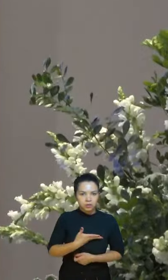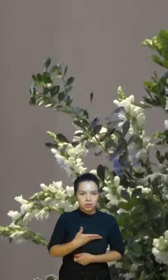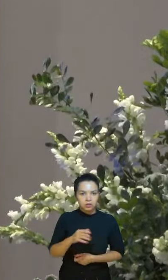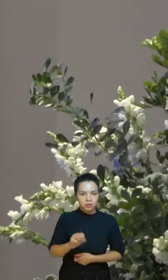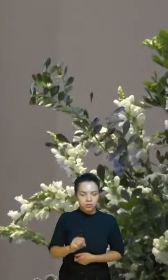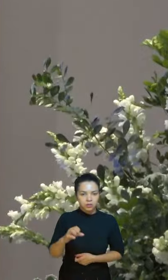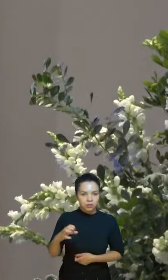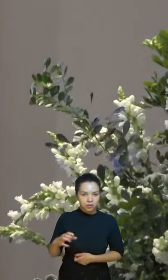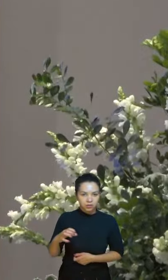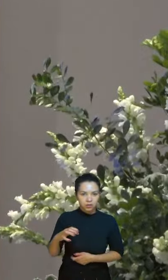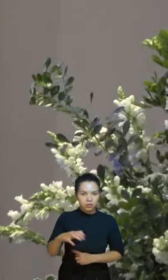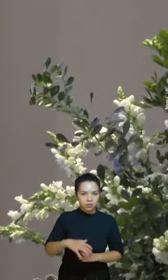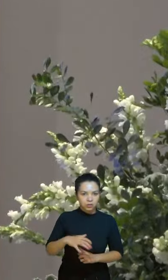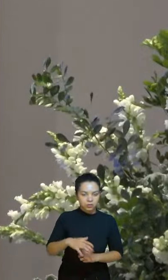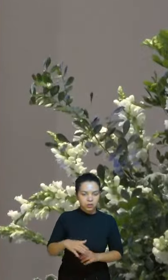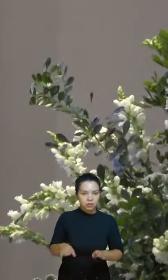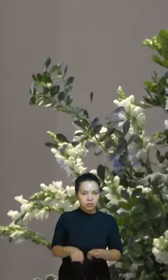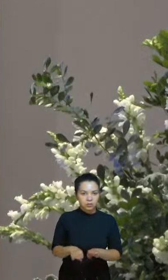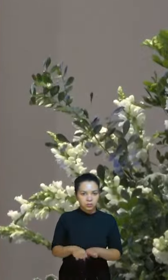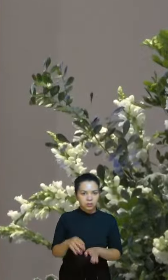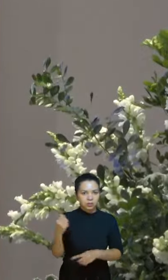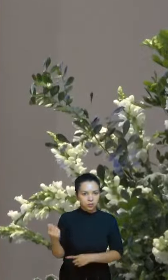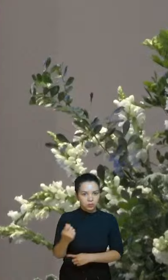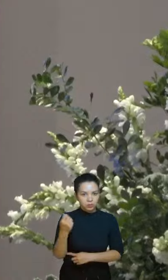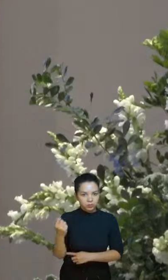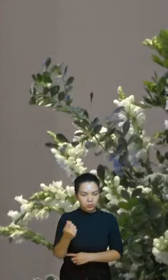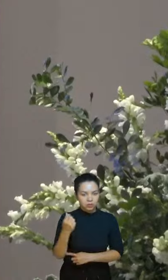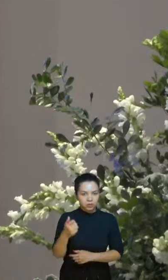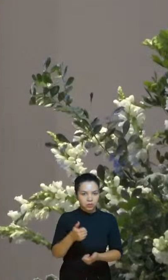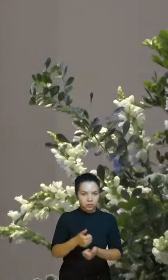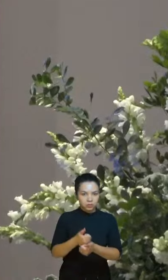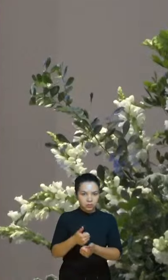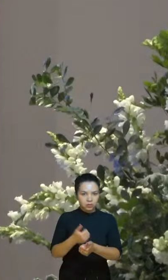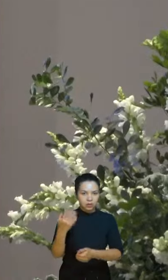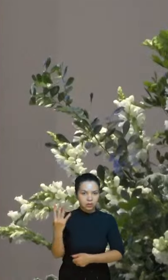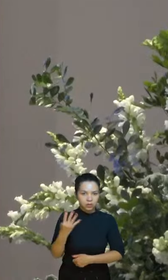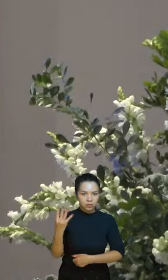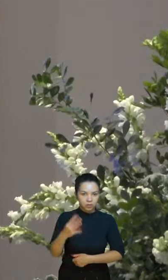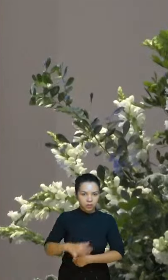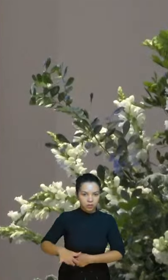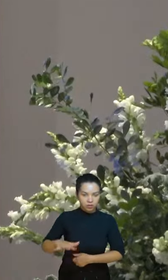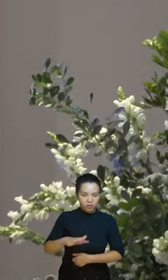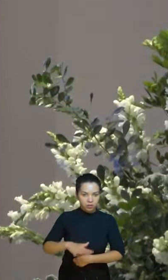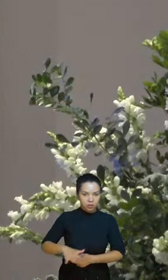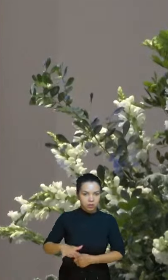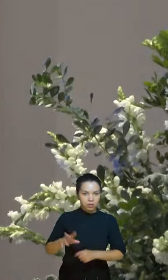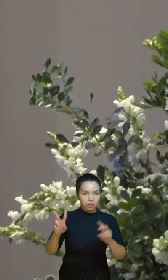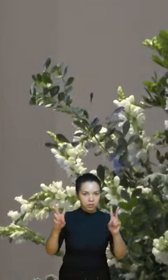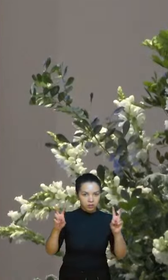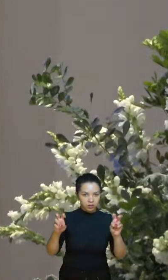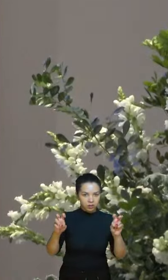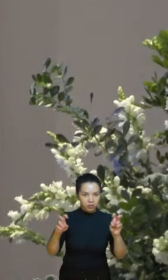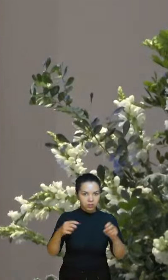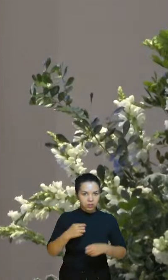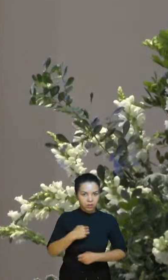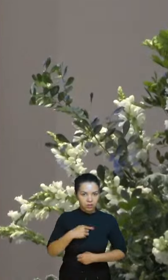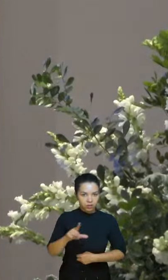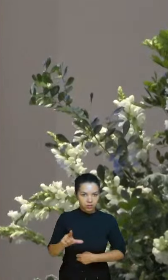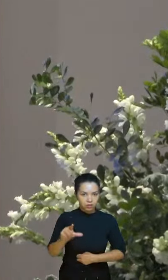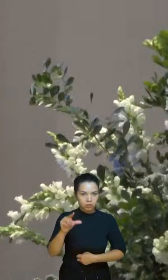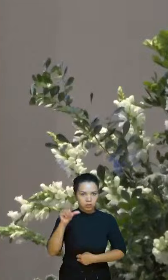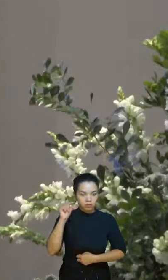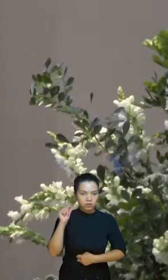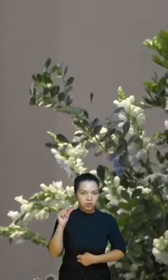Catarina do Paraná e também do Rio Grande do Sul do tribunal da quarta região eh o tema que eu escolhi e que